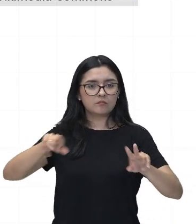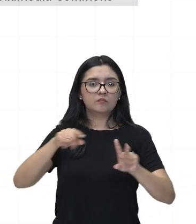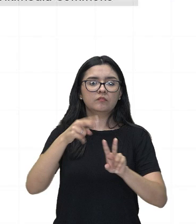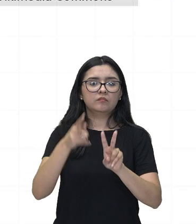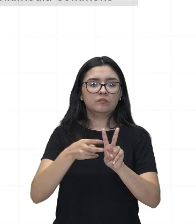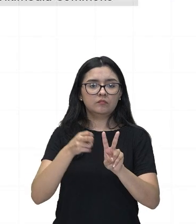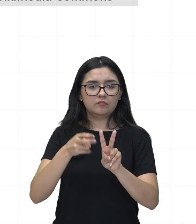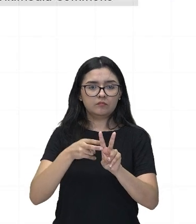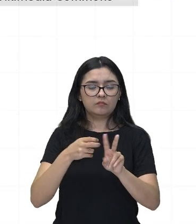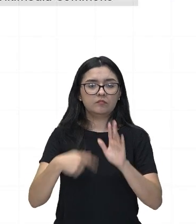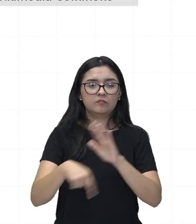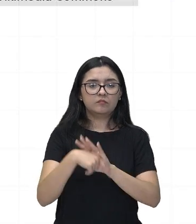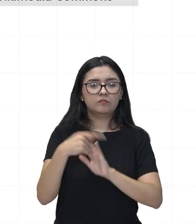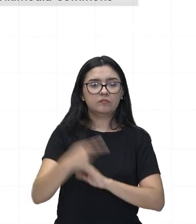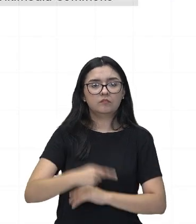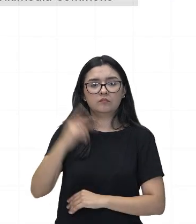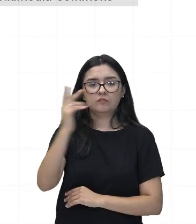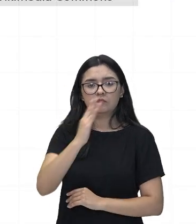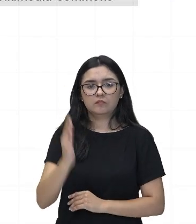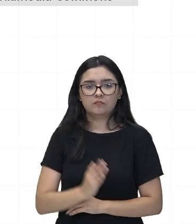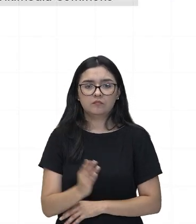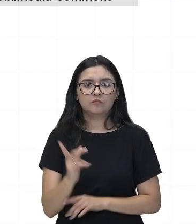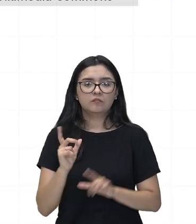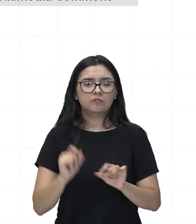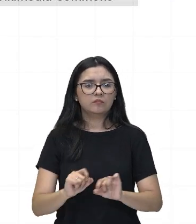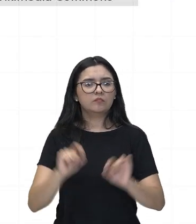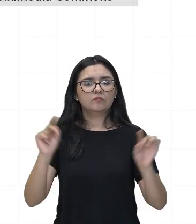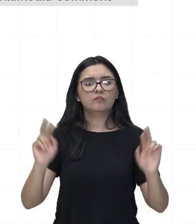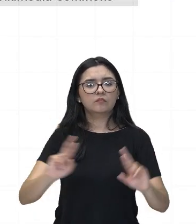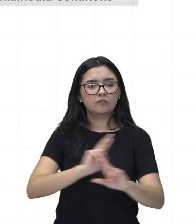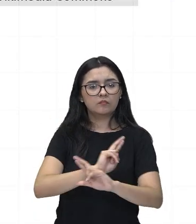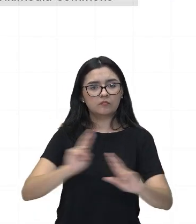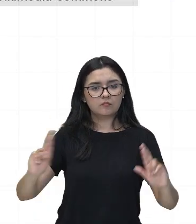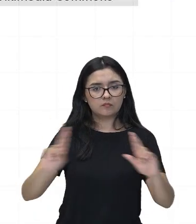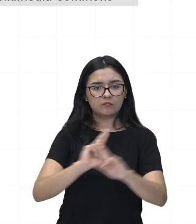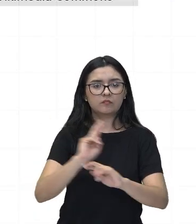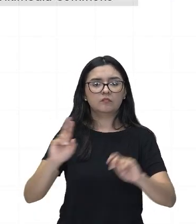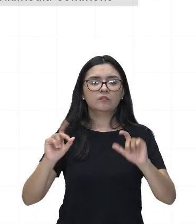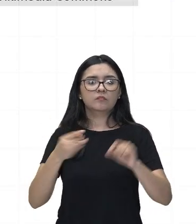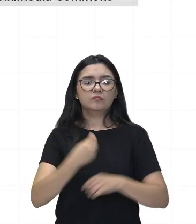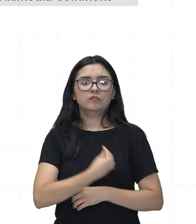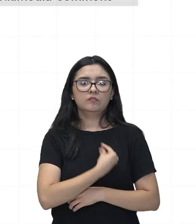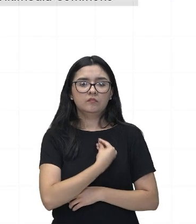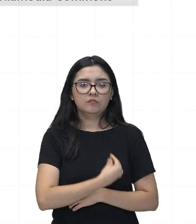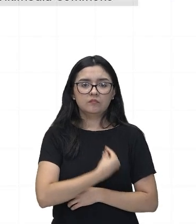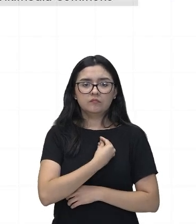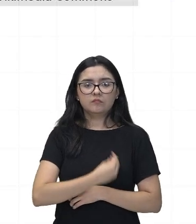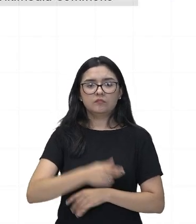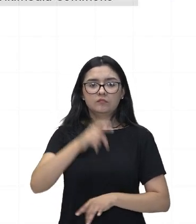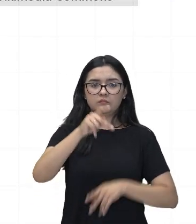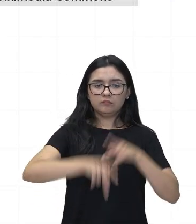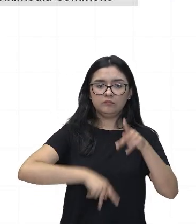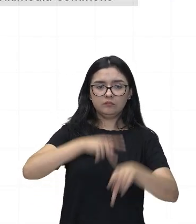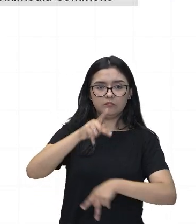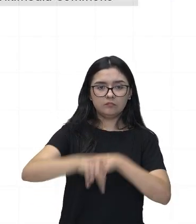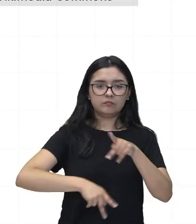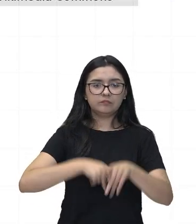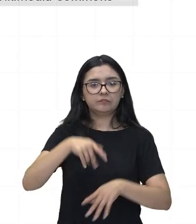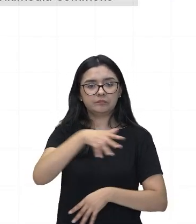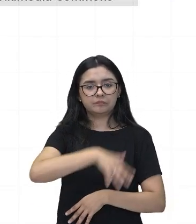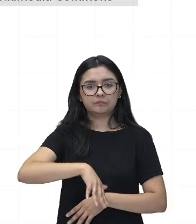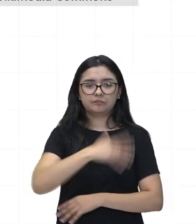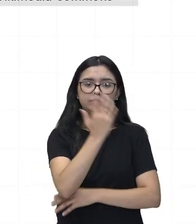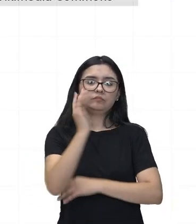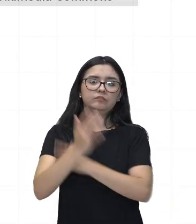povos indígenas do Brasil estão profundamente ligadas com a vida de seus praticantes e do meio ambiente